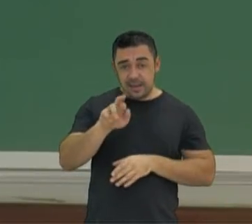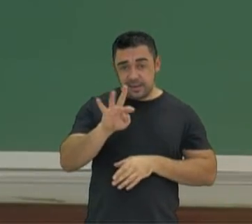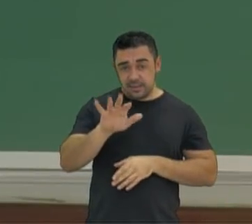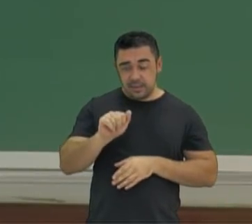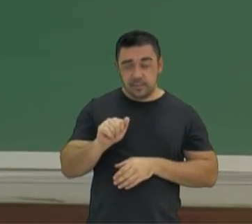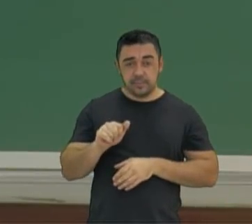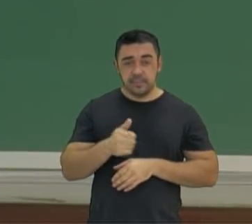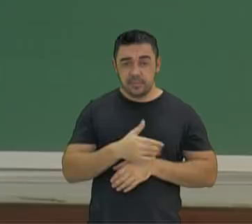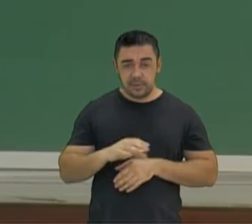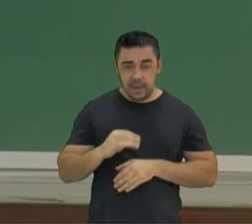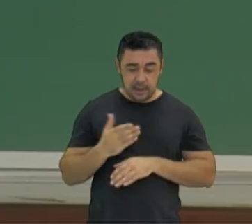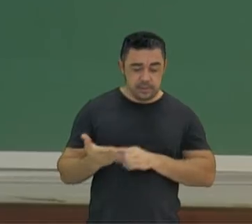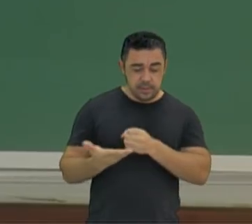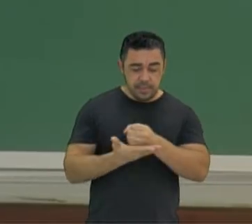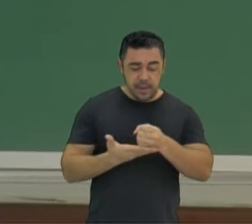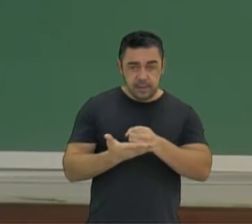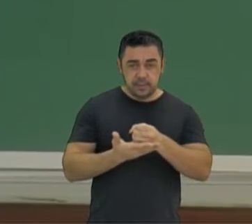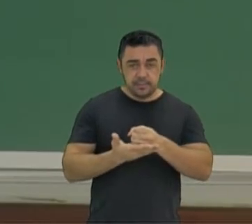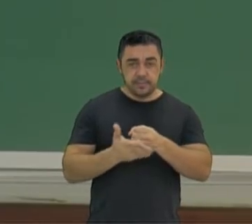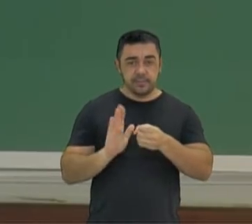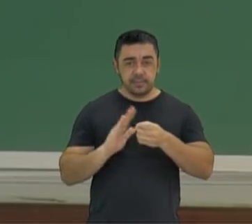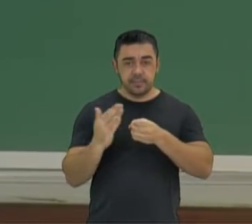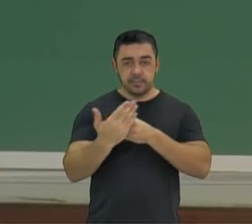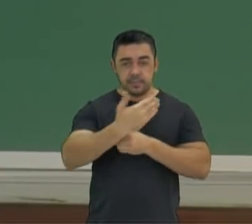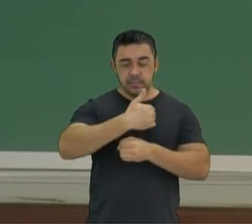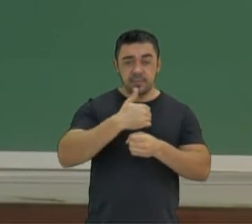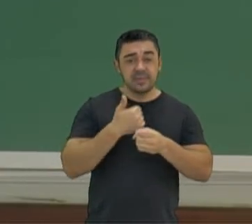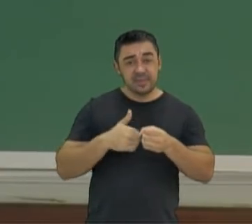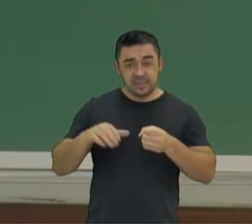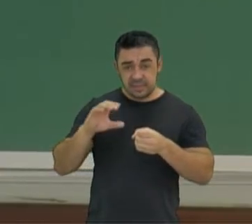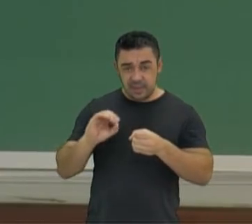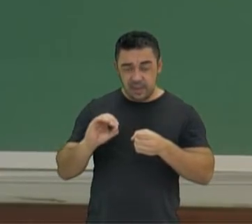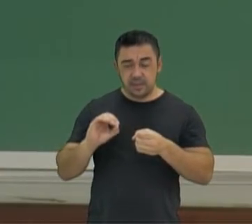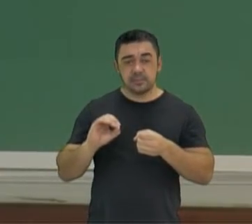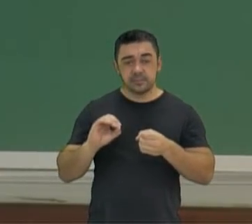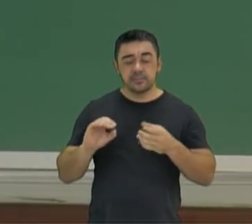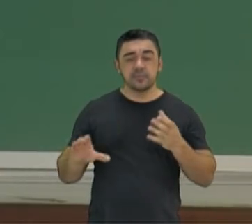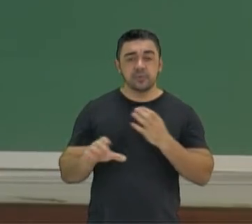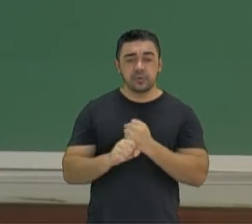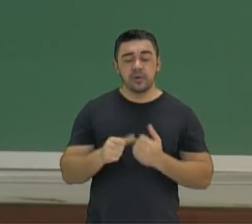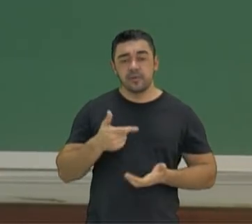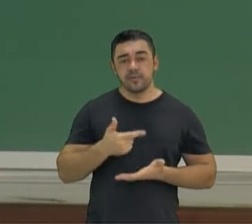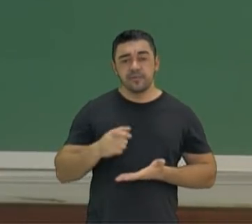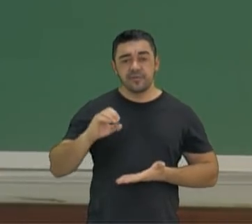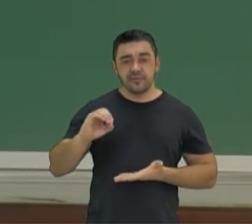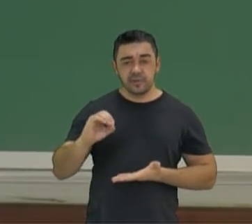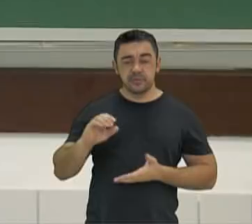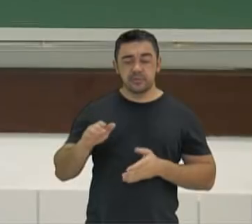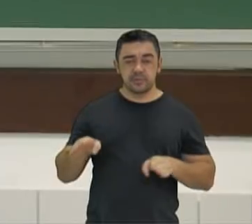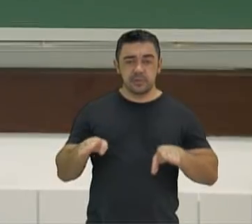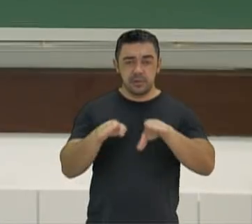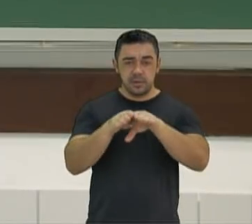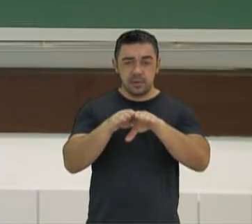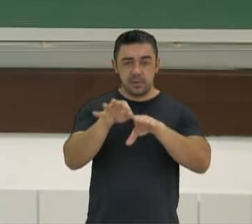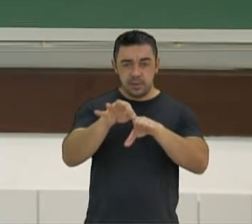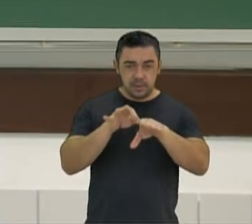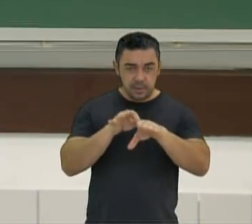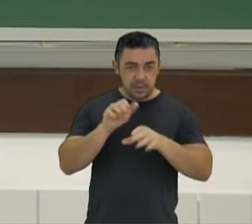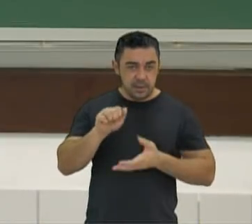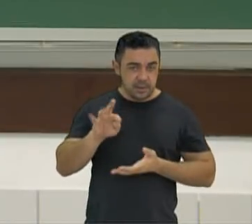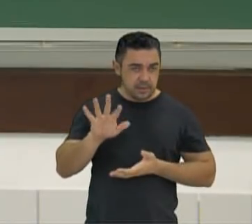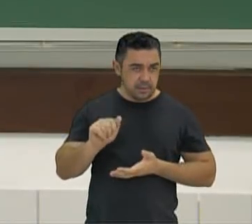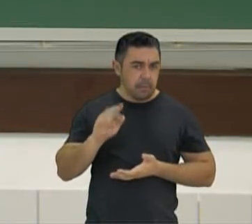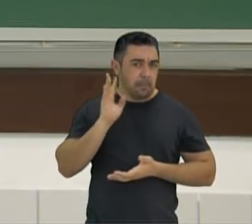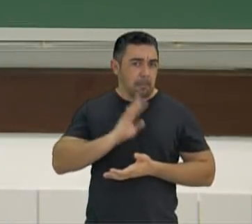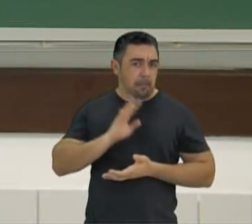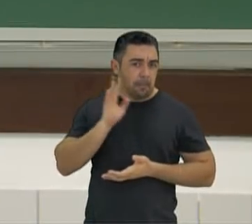10 arestas da base e 10 arestas laterais. Então, eu vou ter 20 arestas. Ficou legal, né,